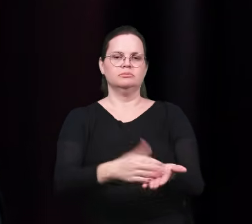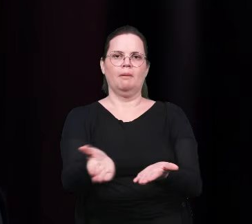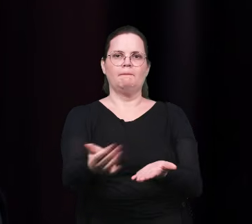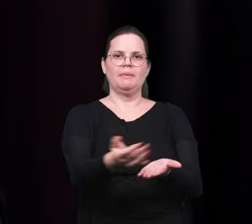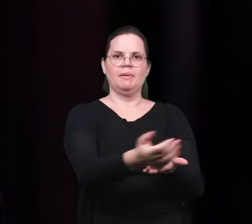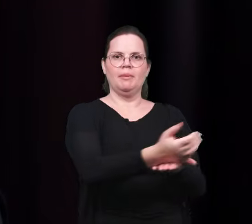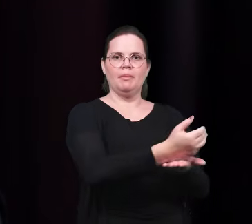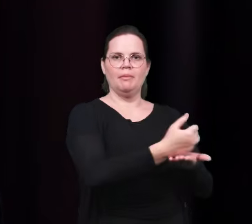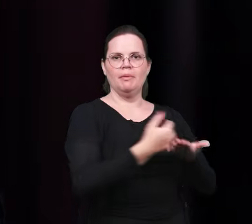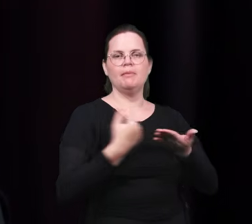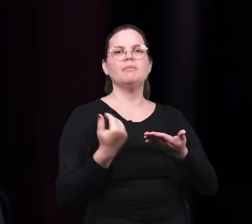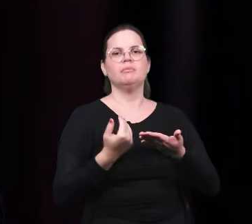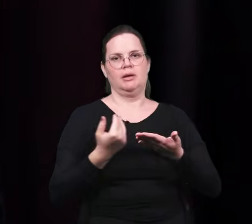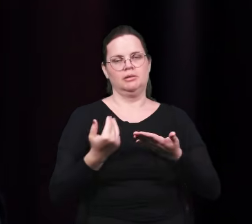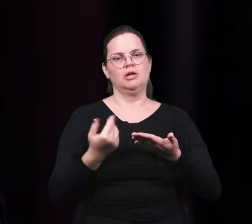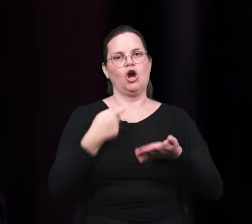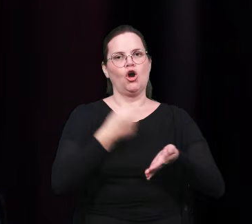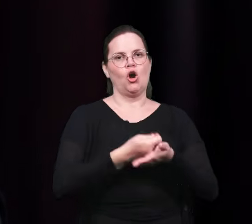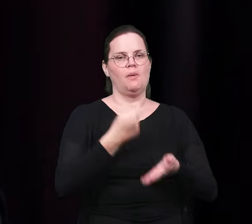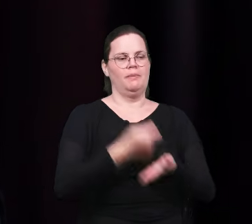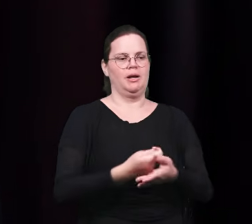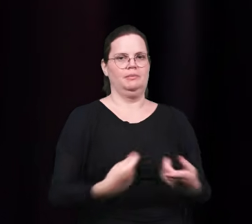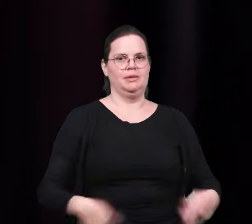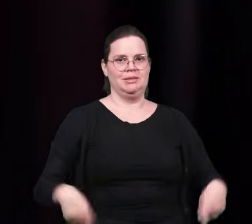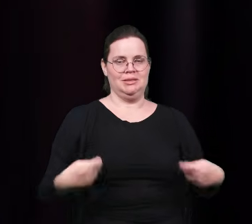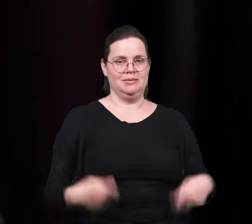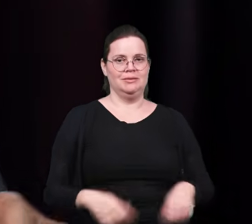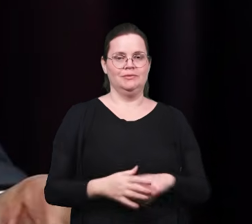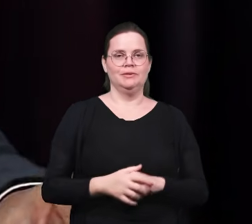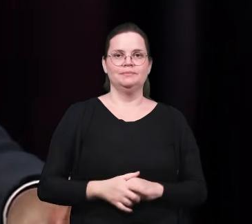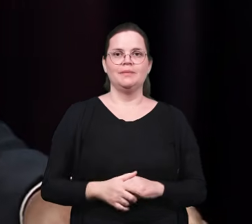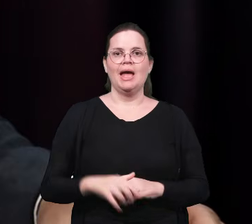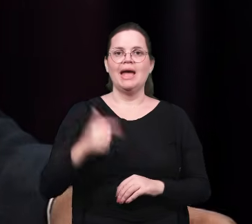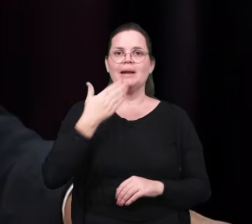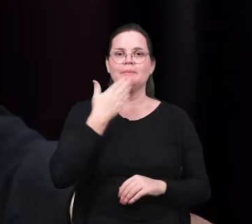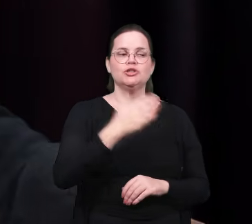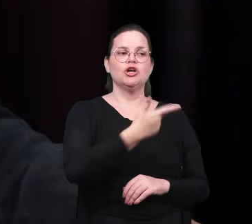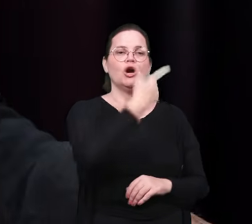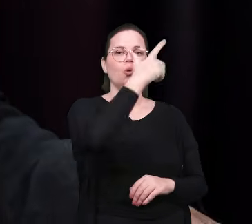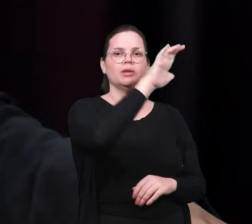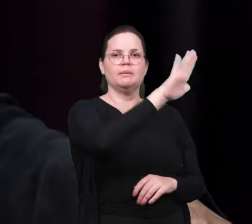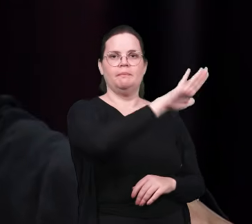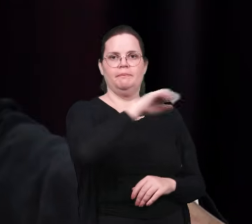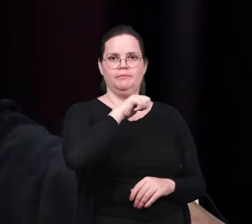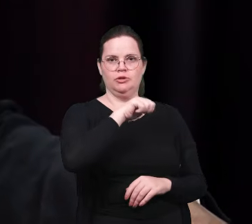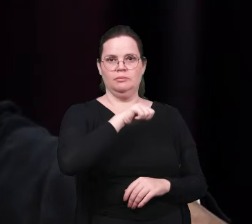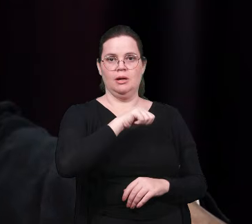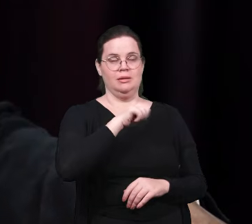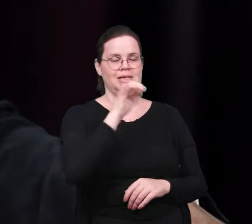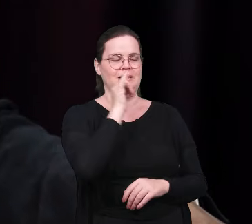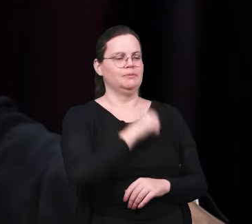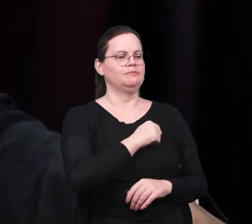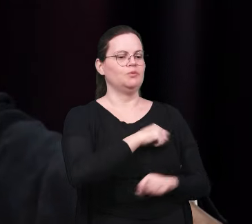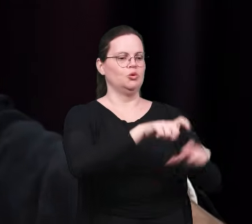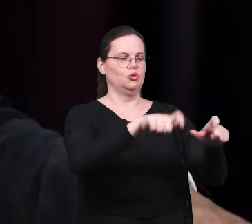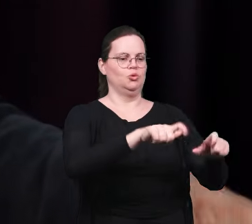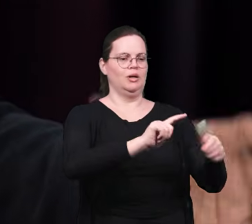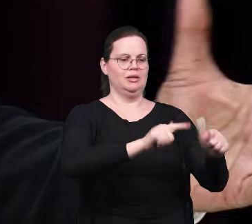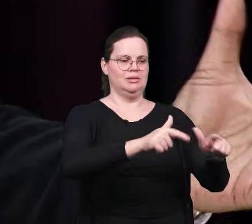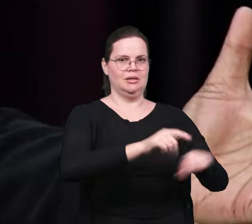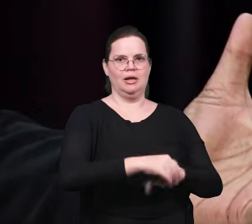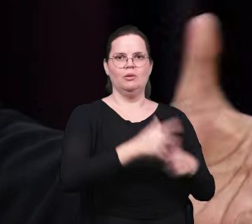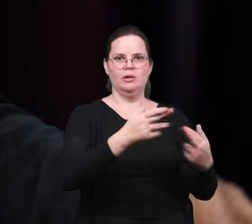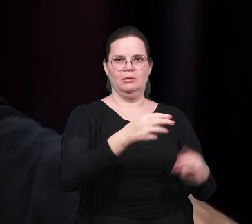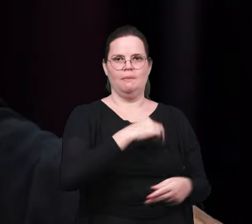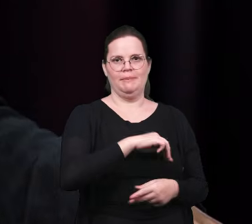esse ofício de cobrança de impostos. Então ela pegava pessoas do próprio lugar, é o